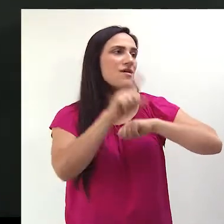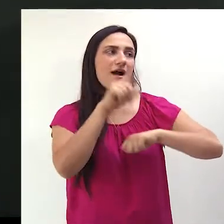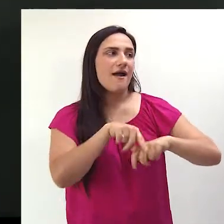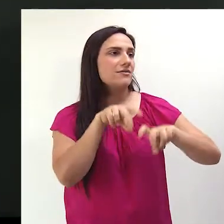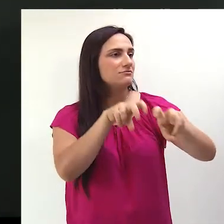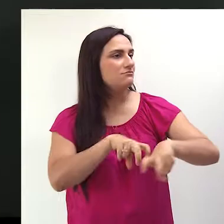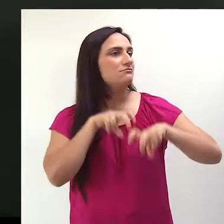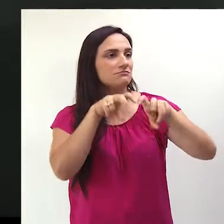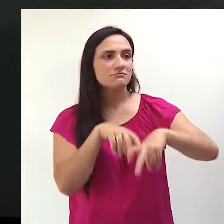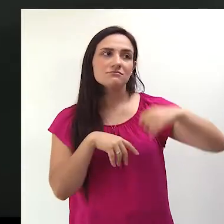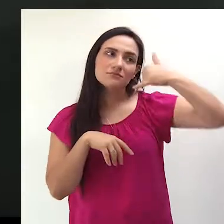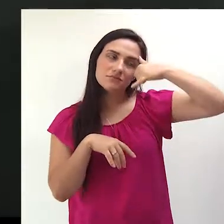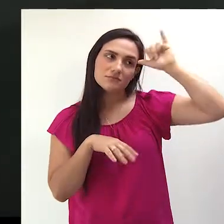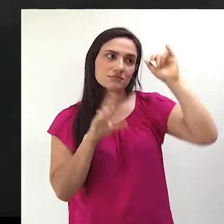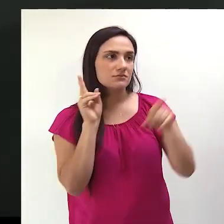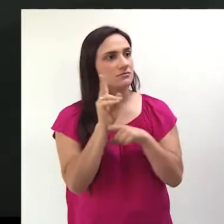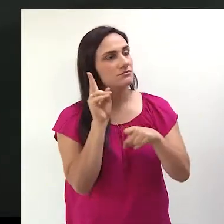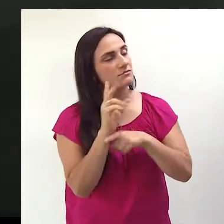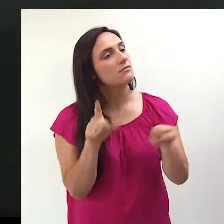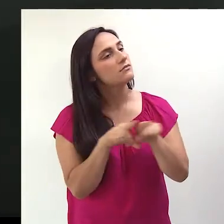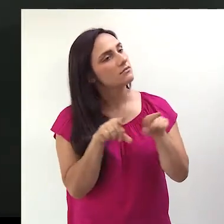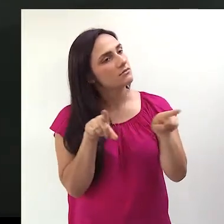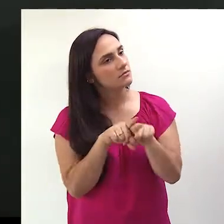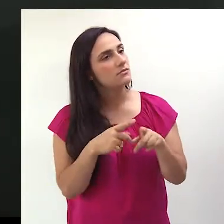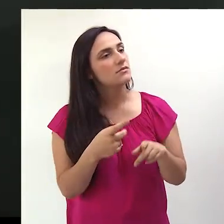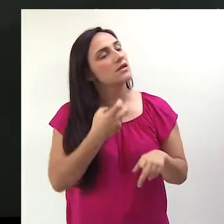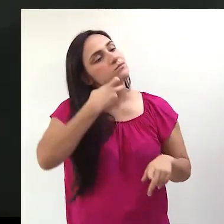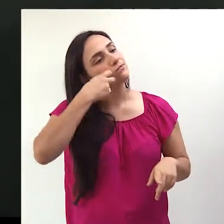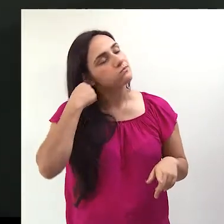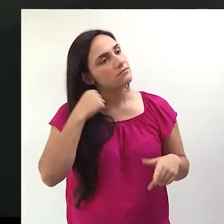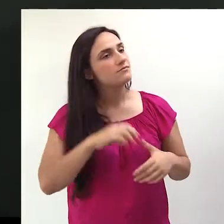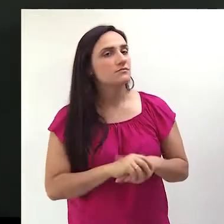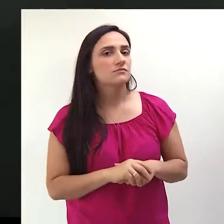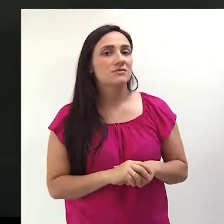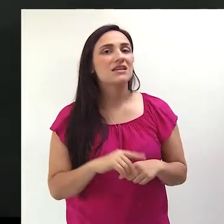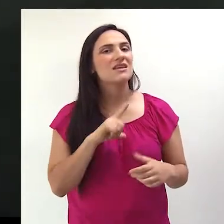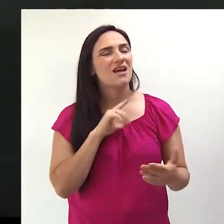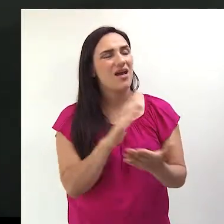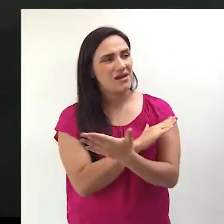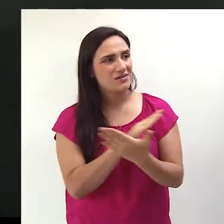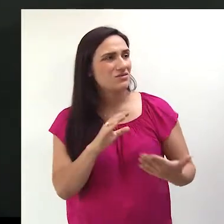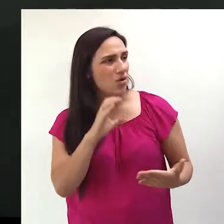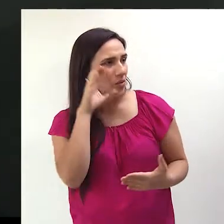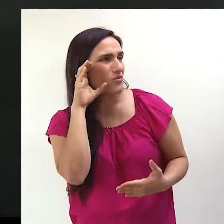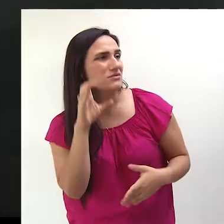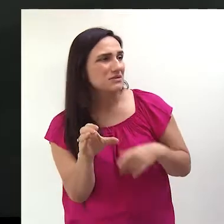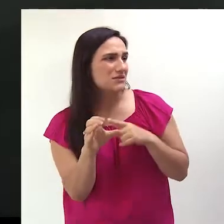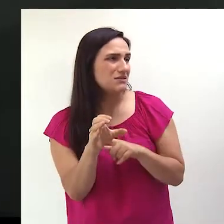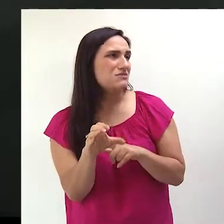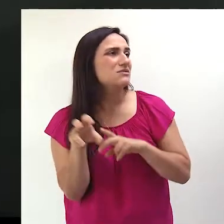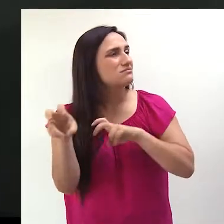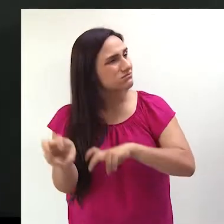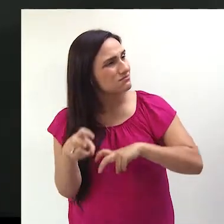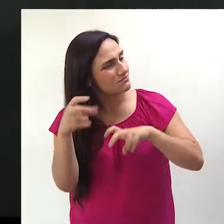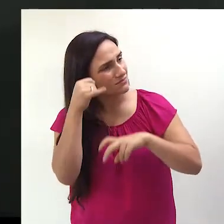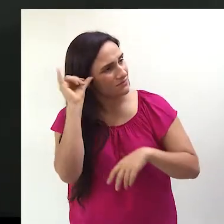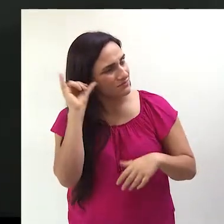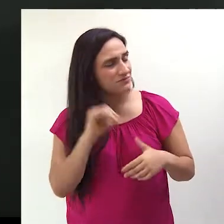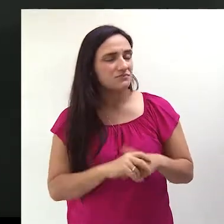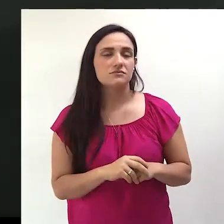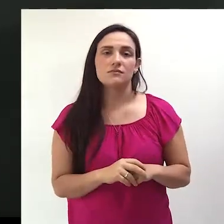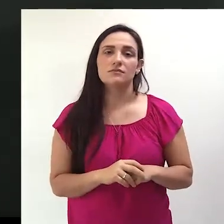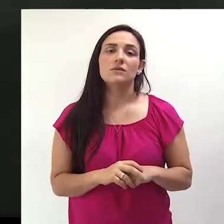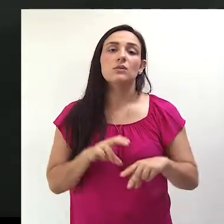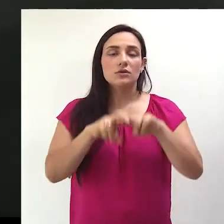Civil sempre atuou ao longo dos anos no combate aos crimes rurais, esse governo, nessa